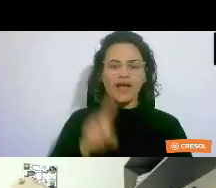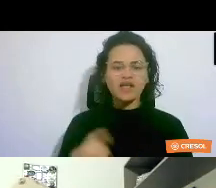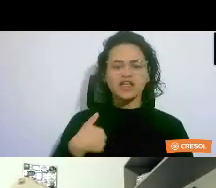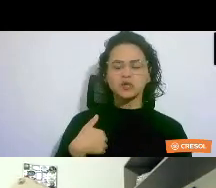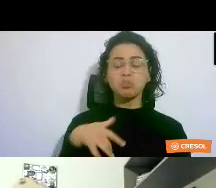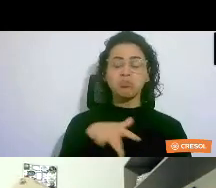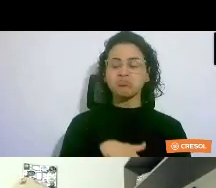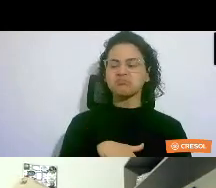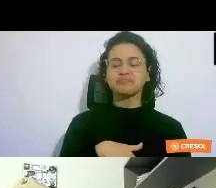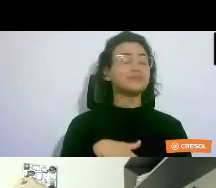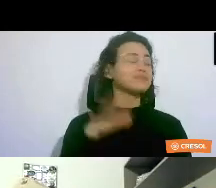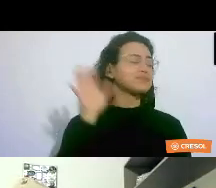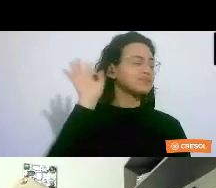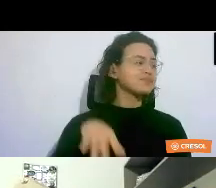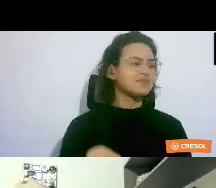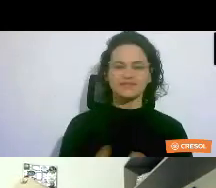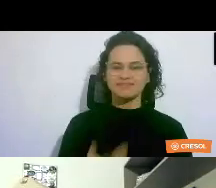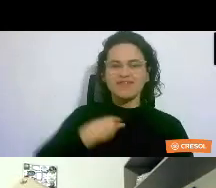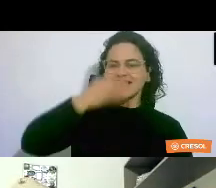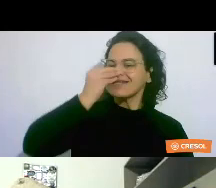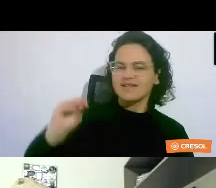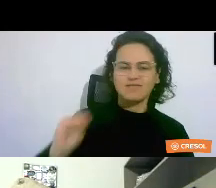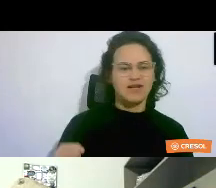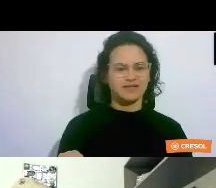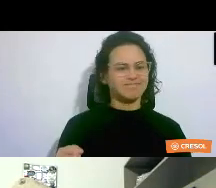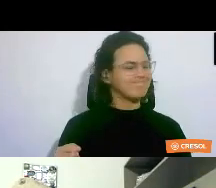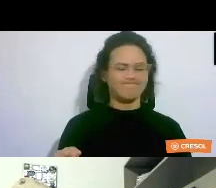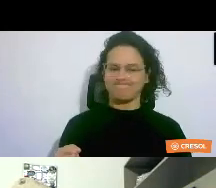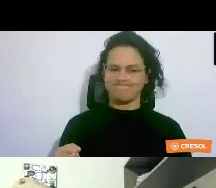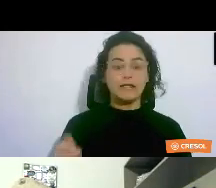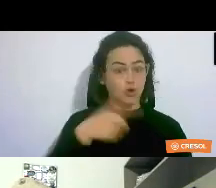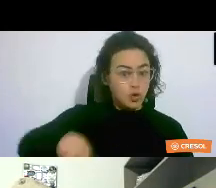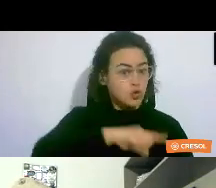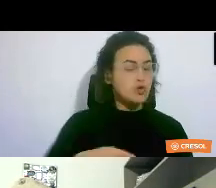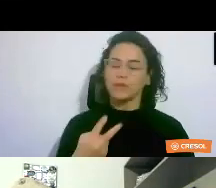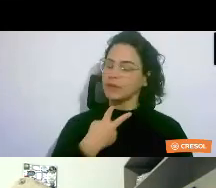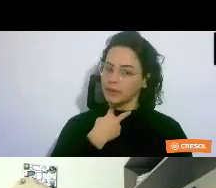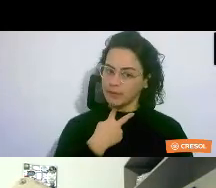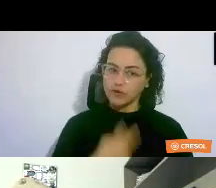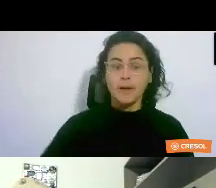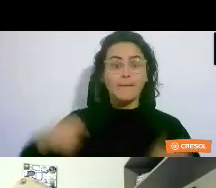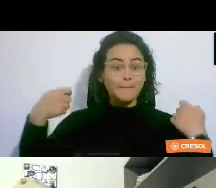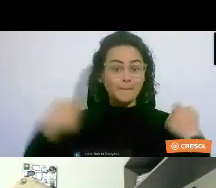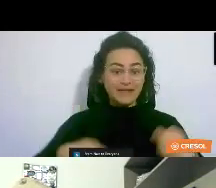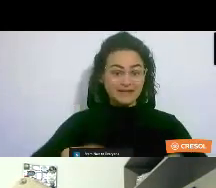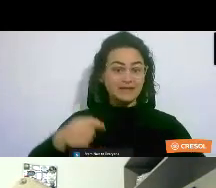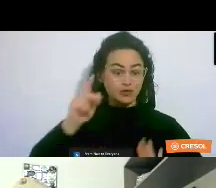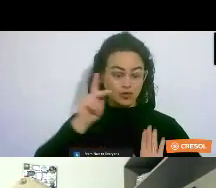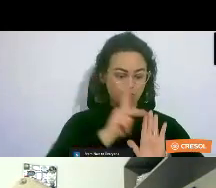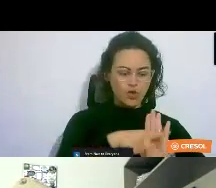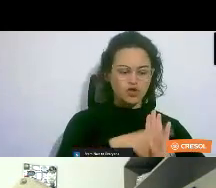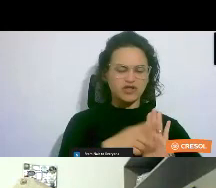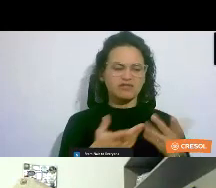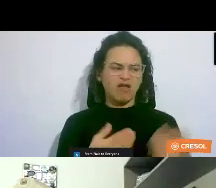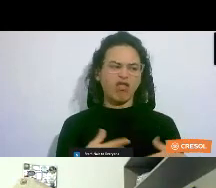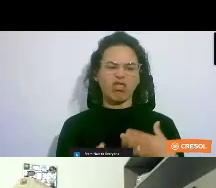não sejamos indiferentes aos nossos projetos, não sejamos indiferentes aos pedidos de doações, não sejamos